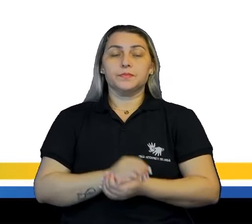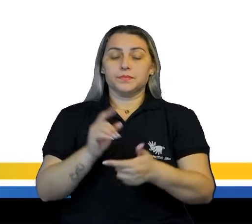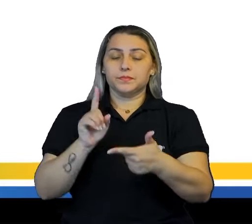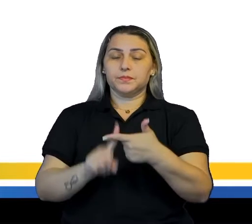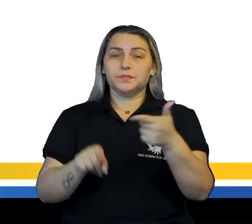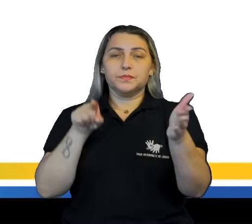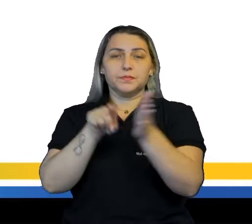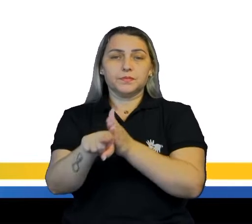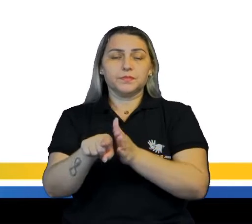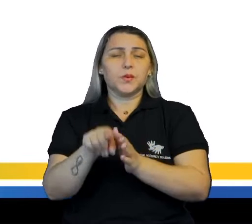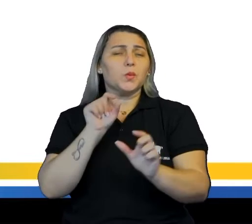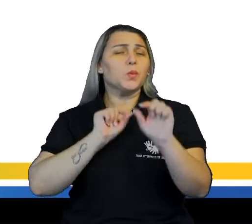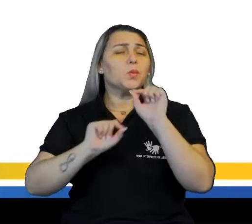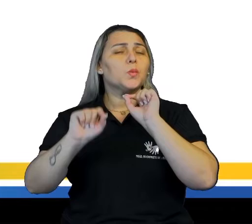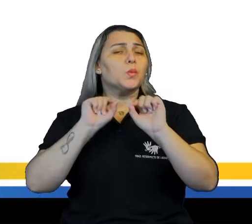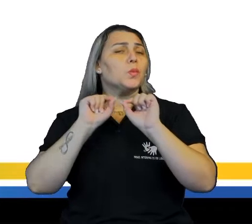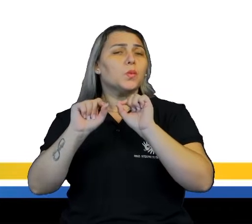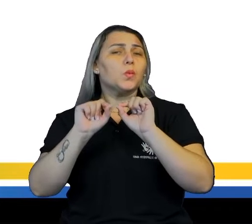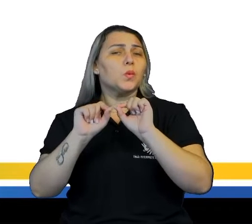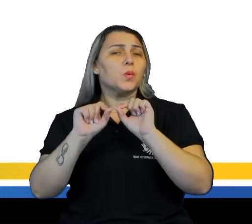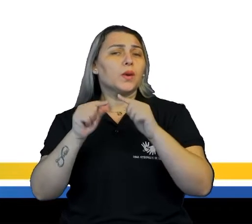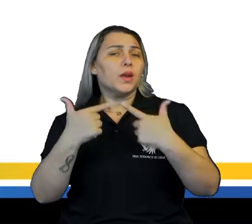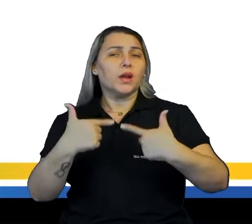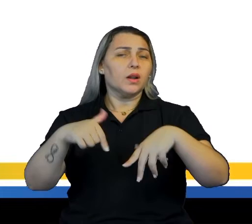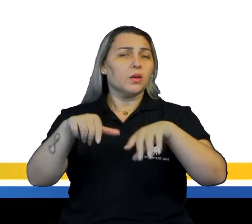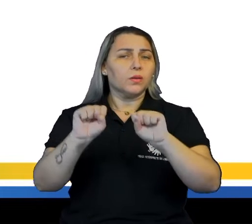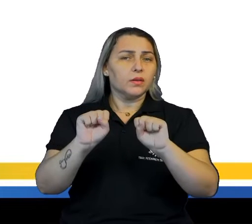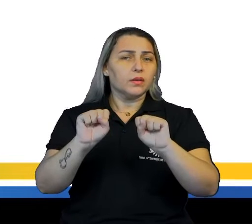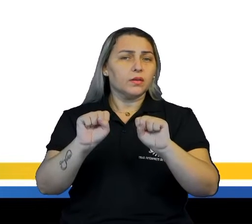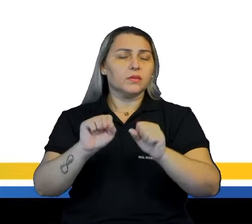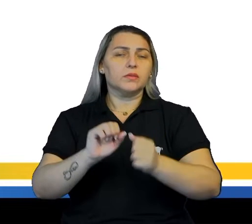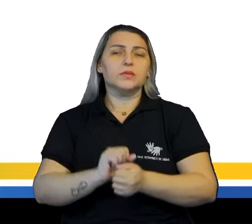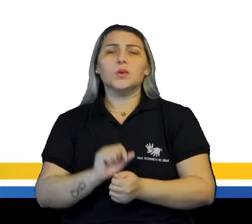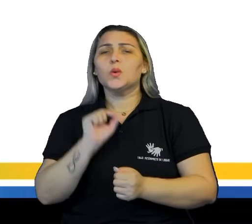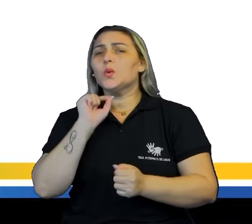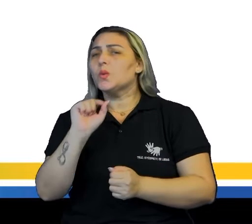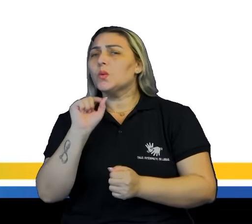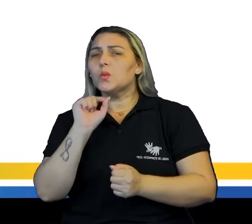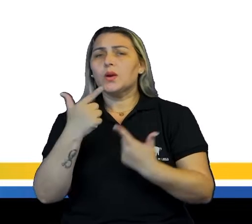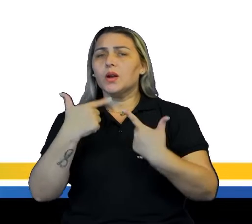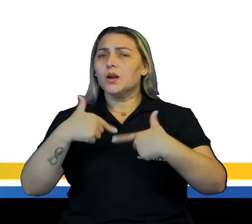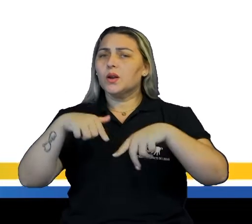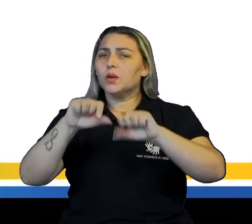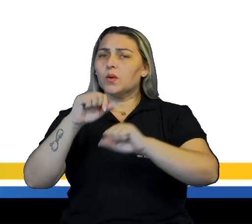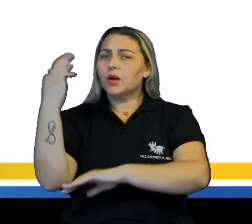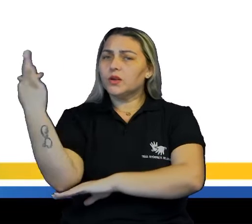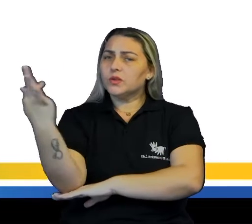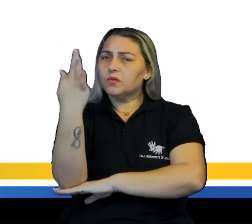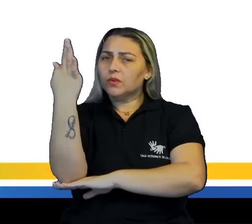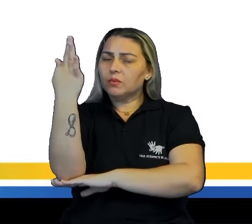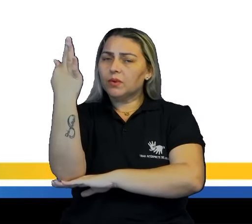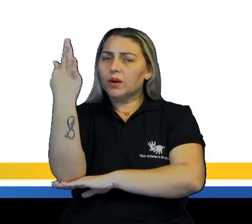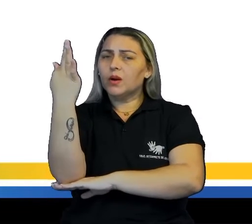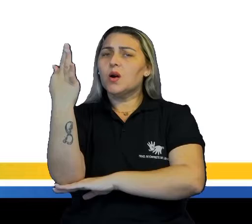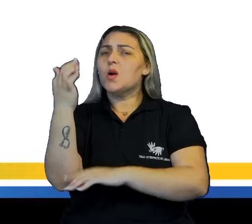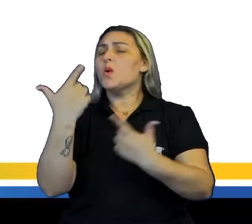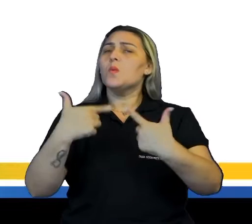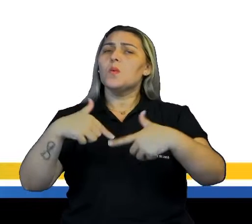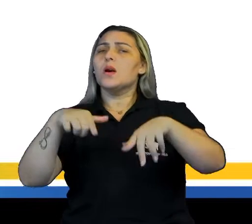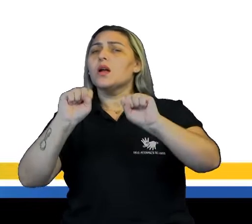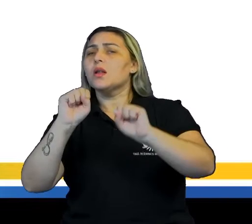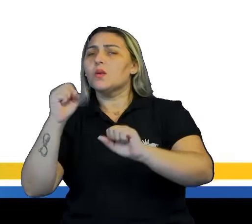Segundo questionamento, o que seria a linguagem? E o que seria uma linguagem formal? E uma